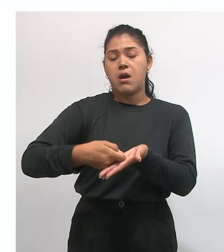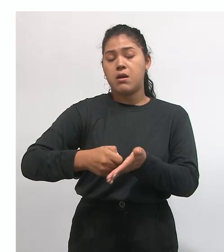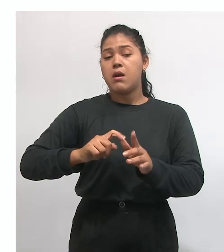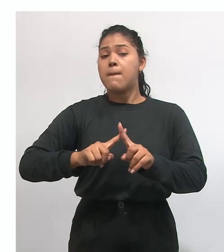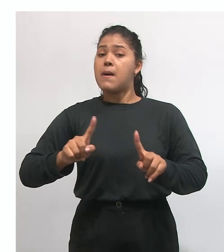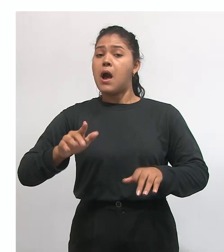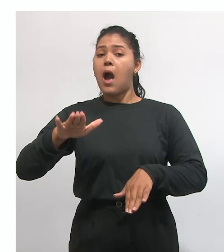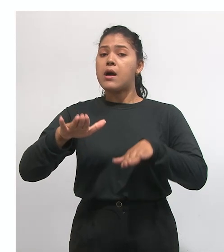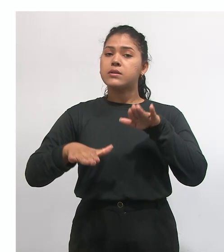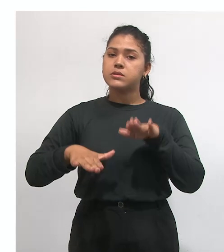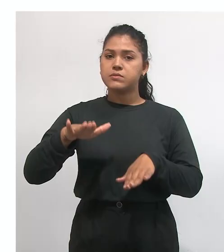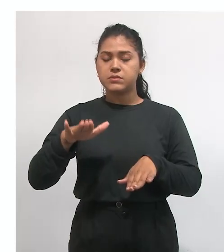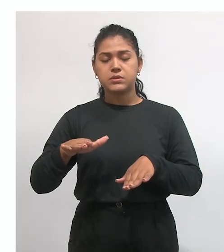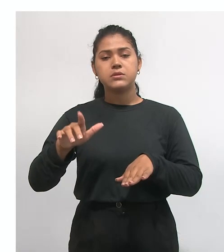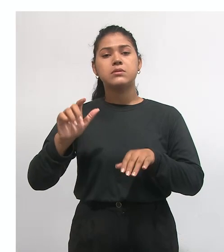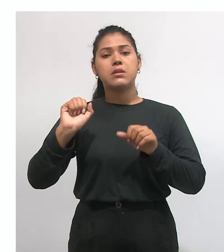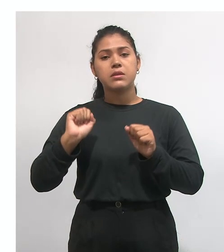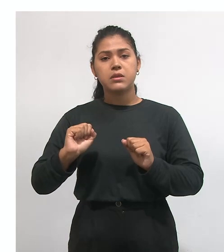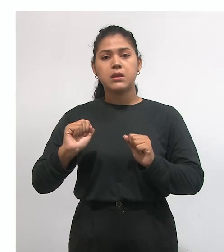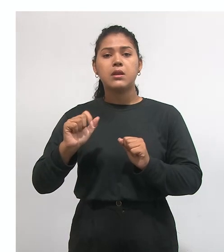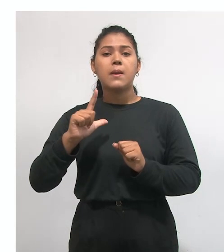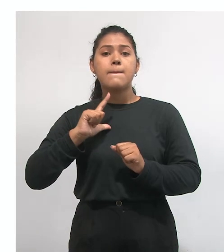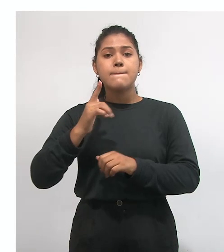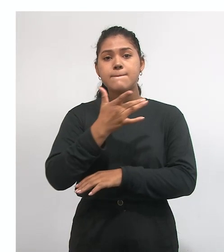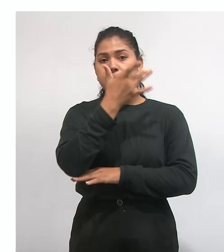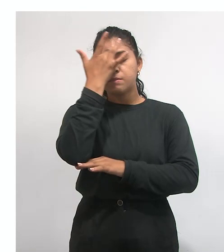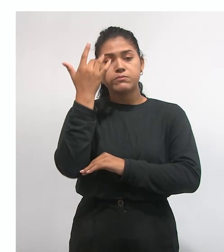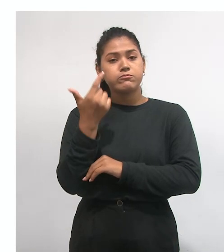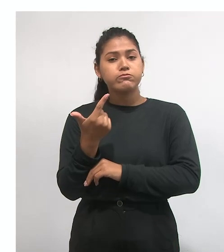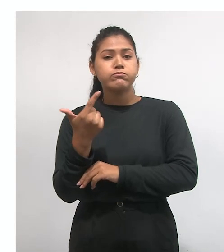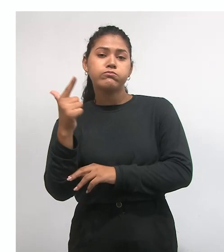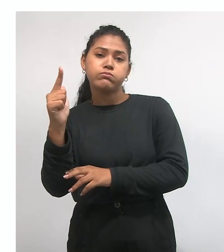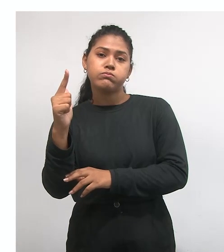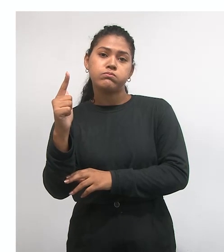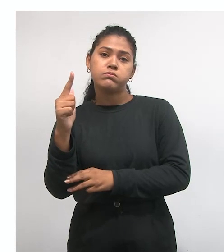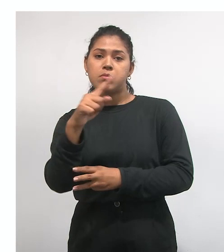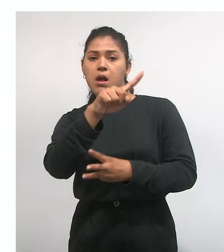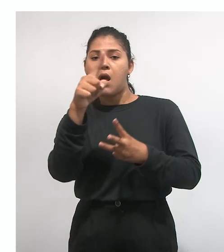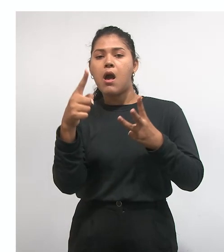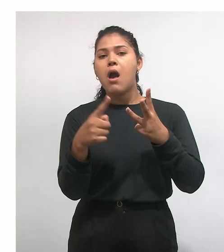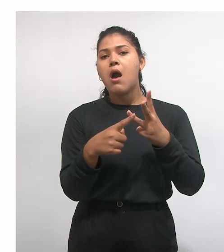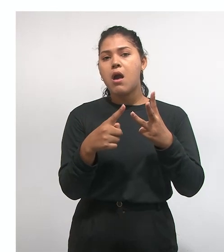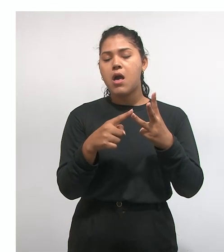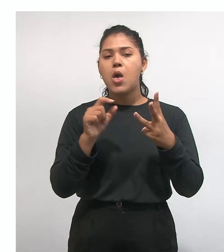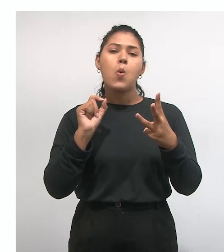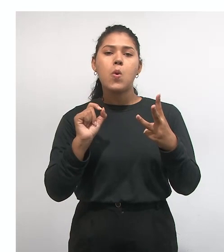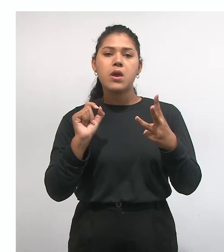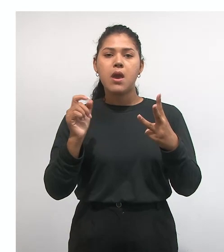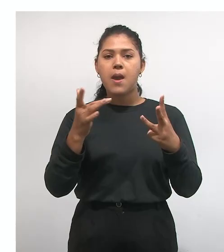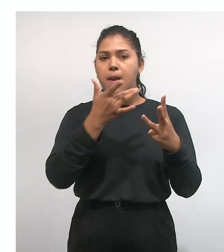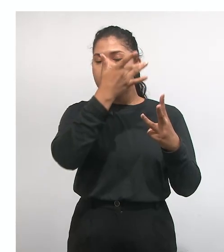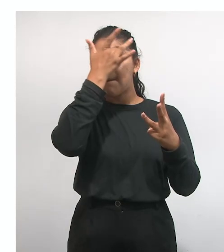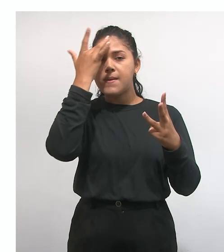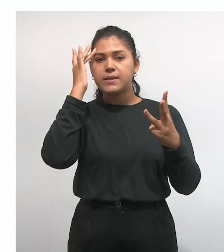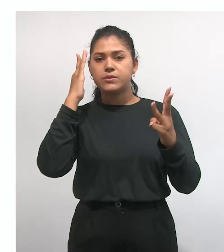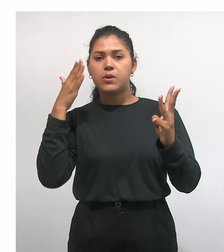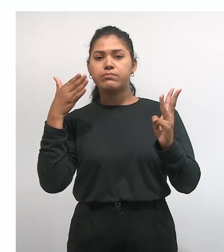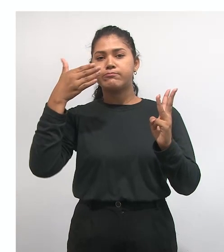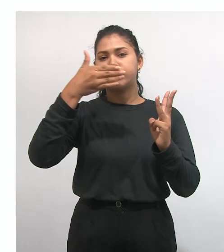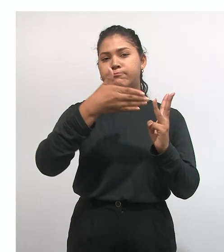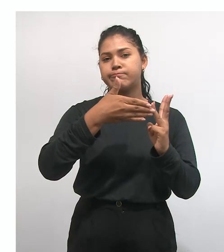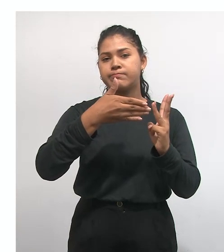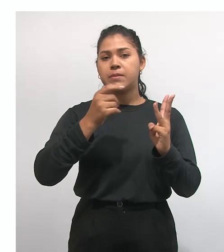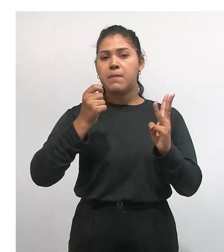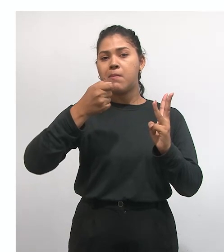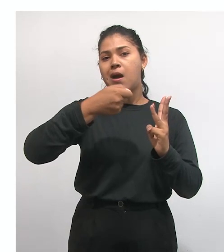cenários poderá ainda haver a presença de um terceiro, que será destinatário da cobrança do Estado. Aqui